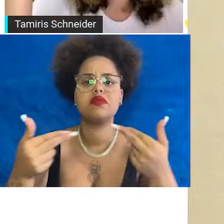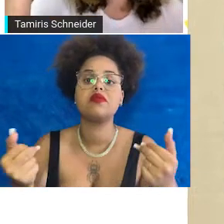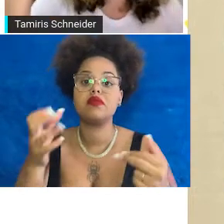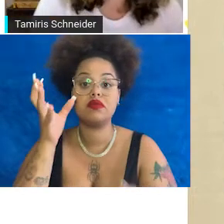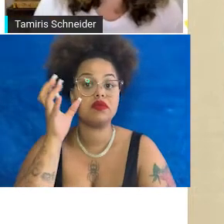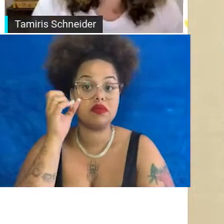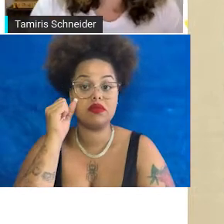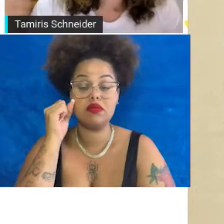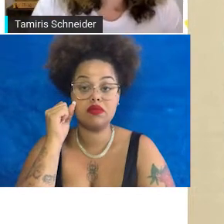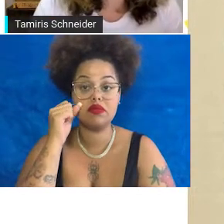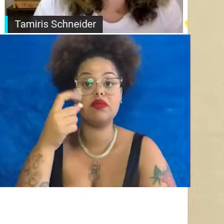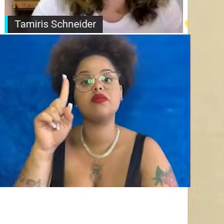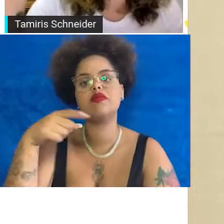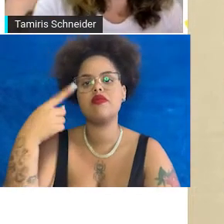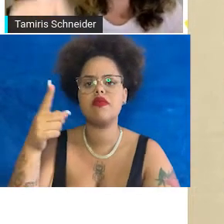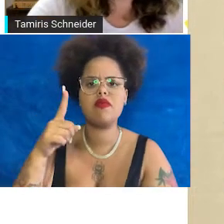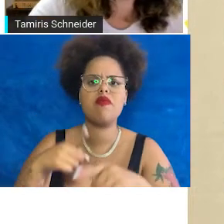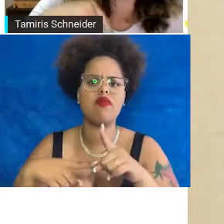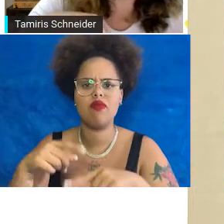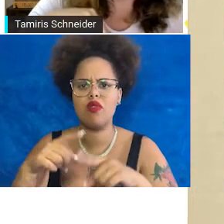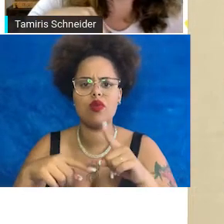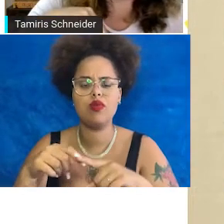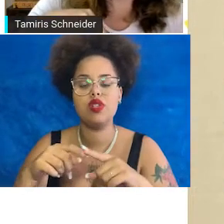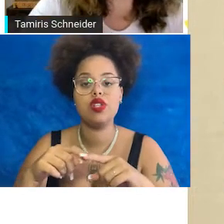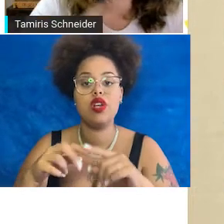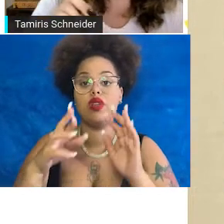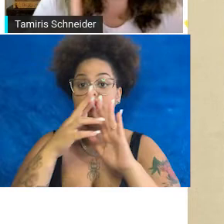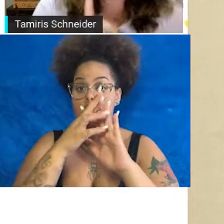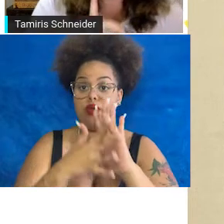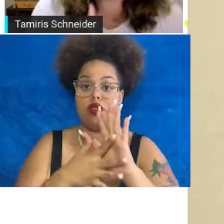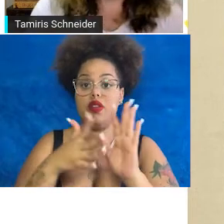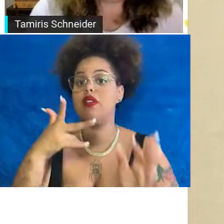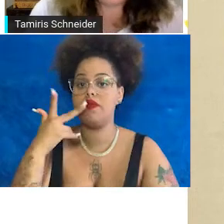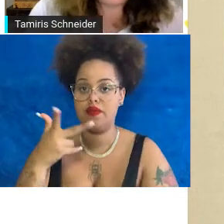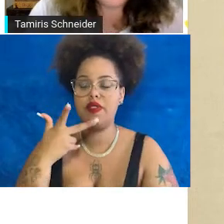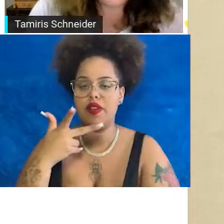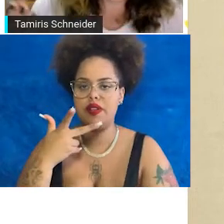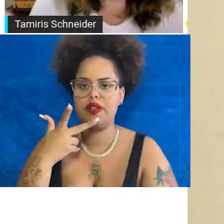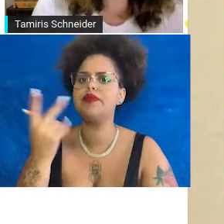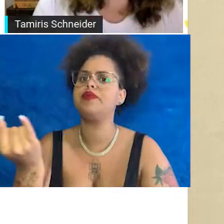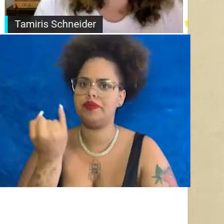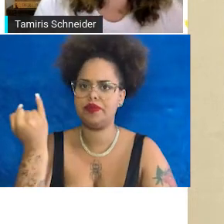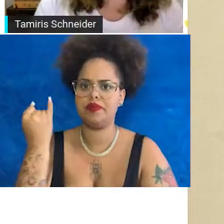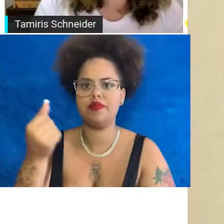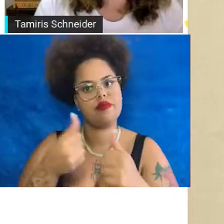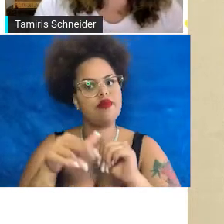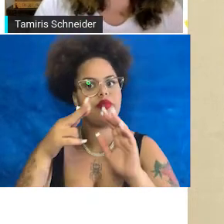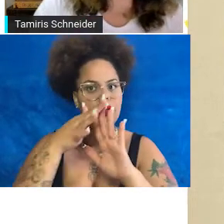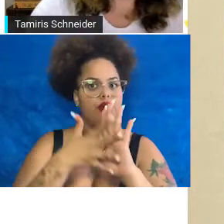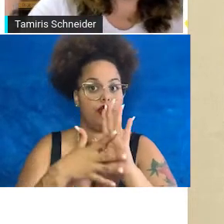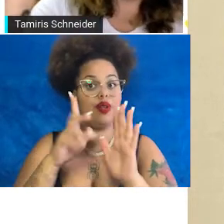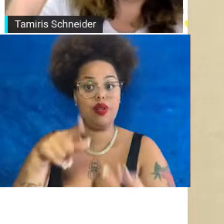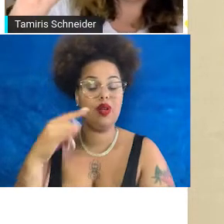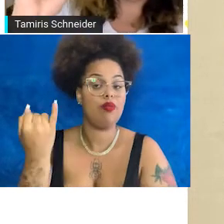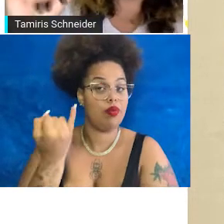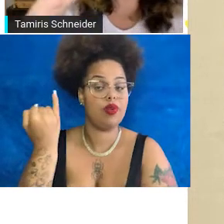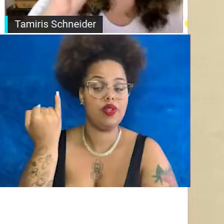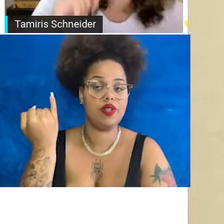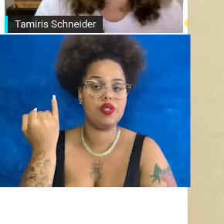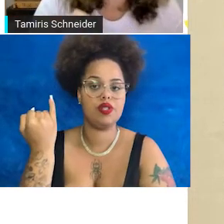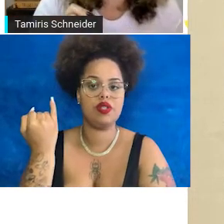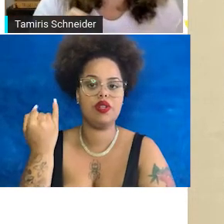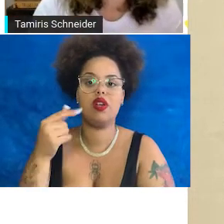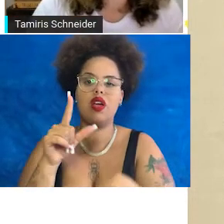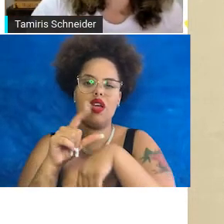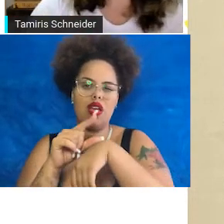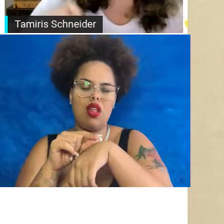quarto. E aí depois, os objetos que o roteiro mesmo fala, que são importantes, se está no roteiro, é importante. Então vamos lá, um